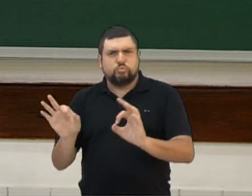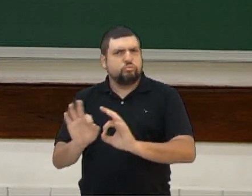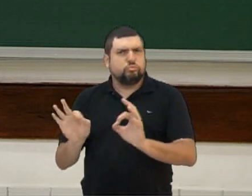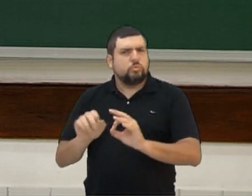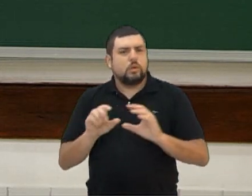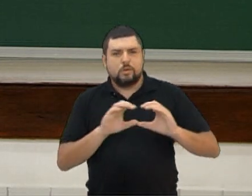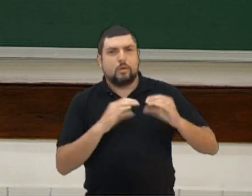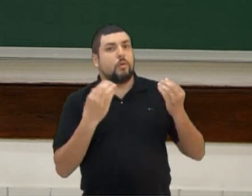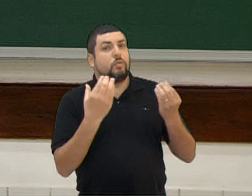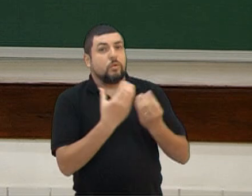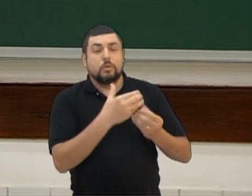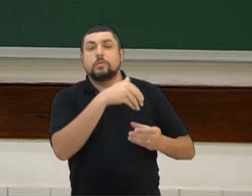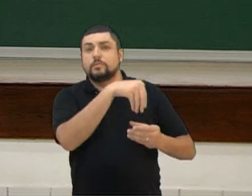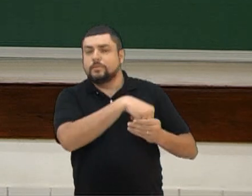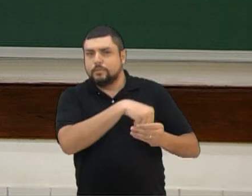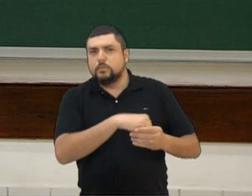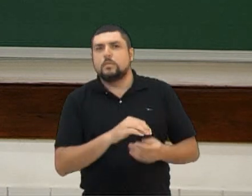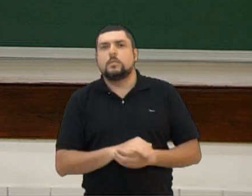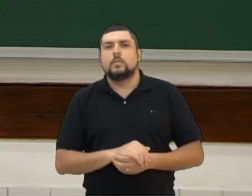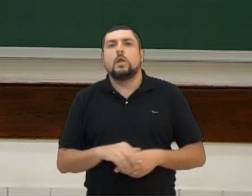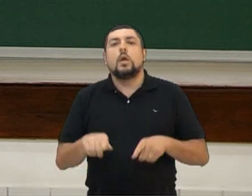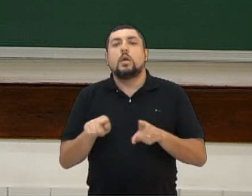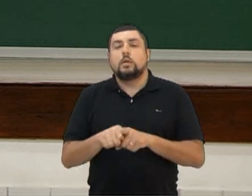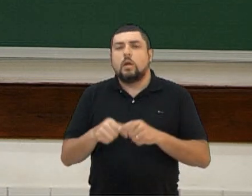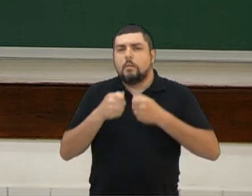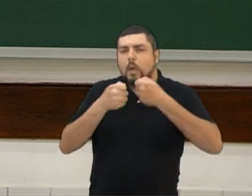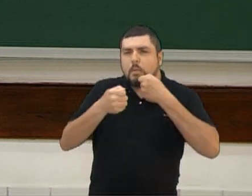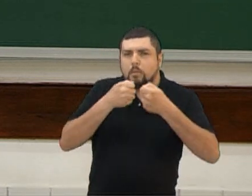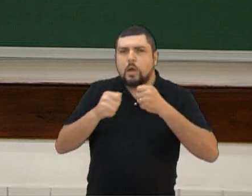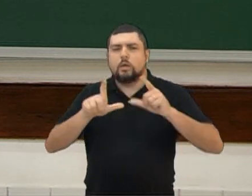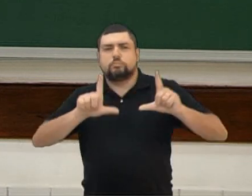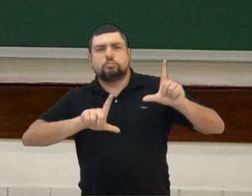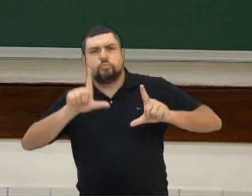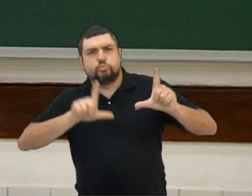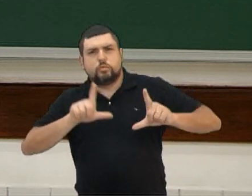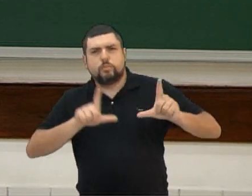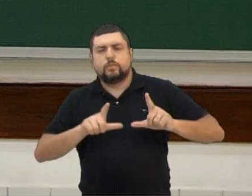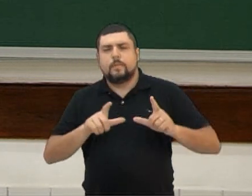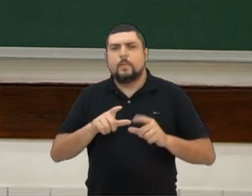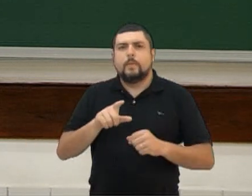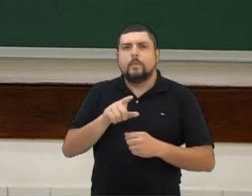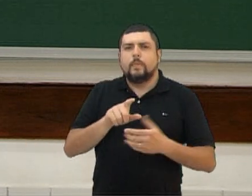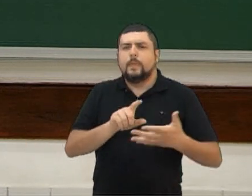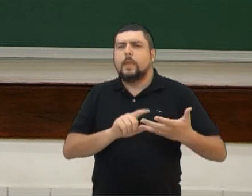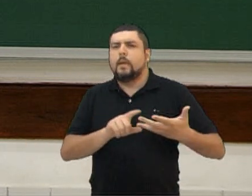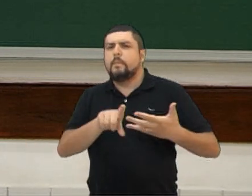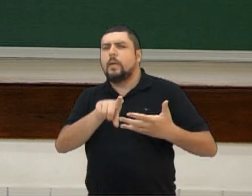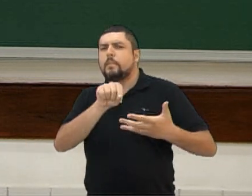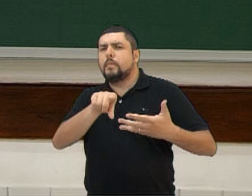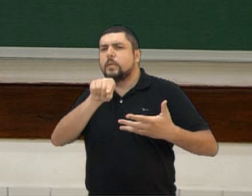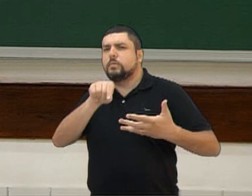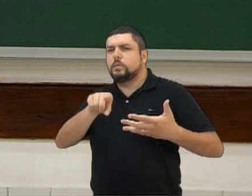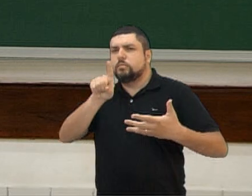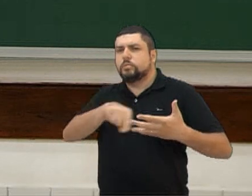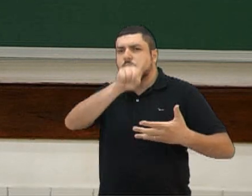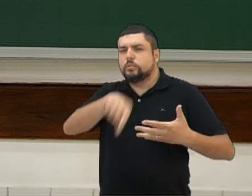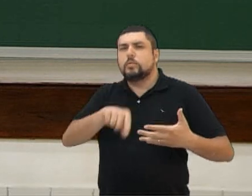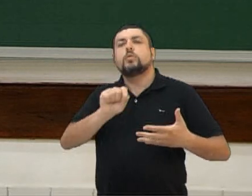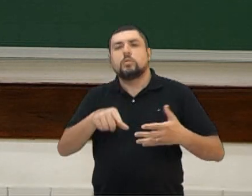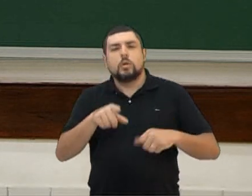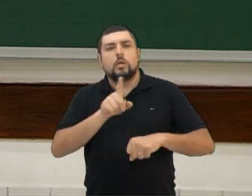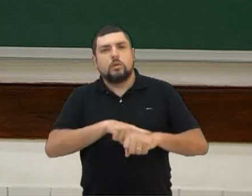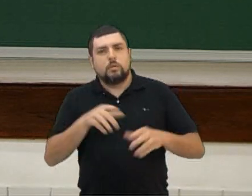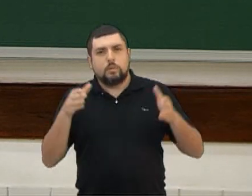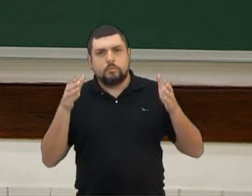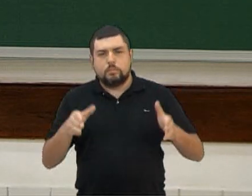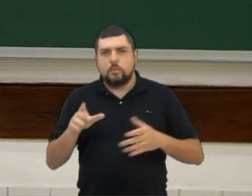Havia uma censura constante na imprensa. Então, esses direitos é que foram sendo comprometidos com o período da ditadura.